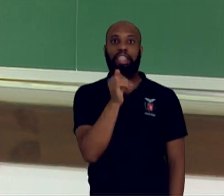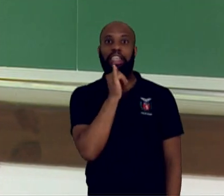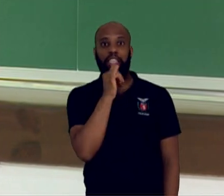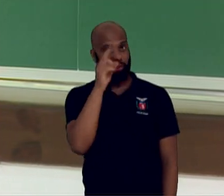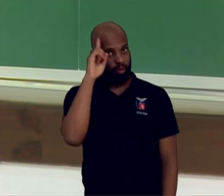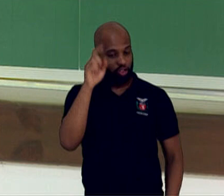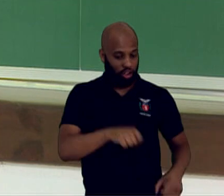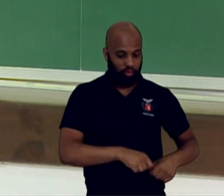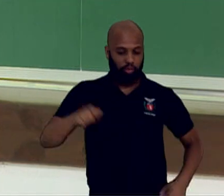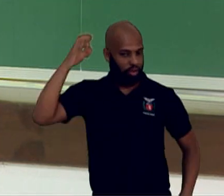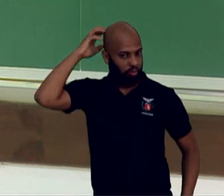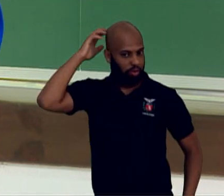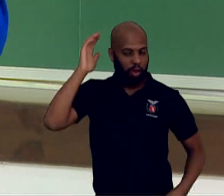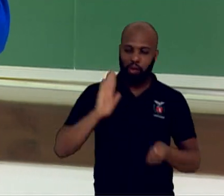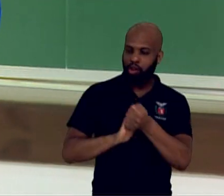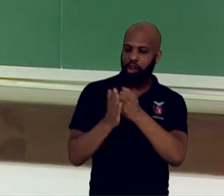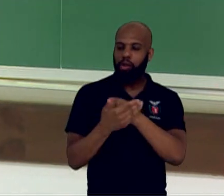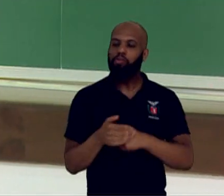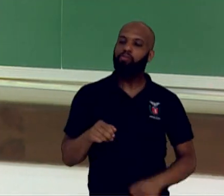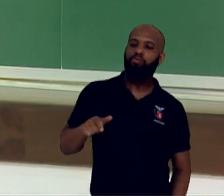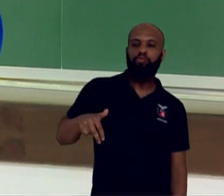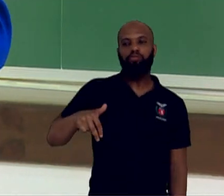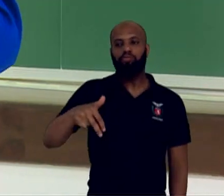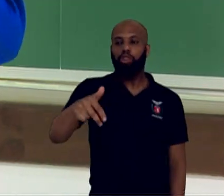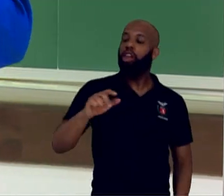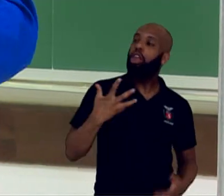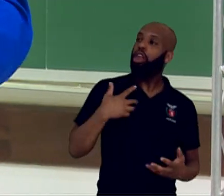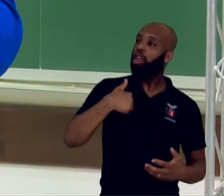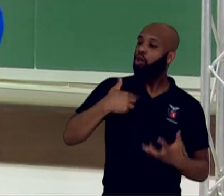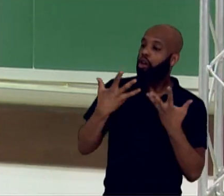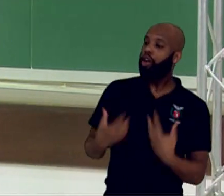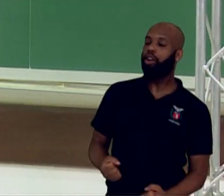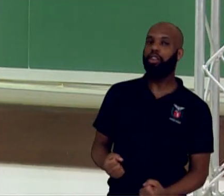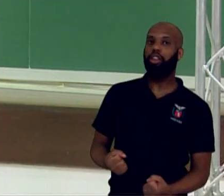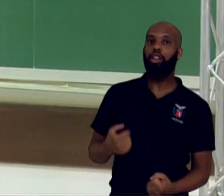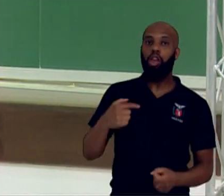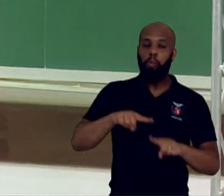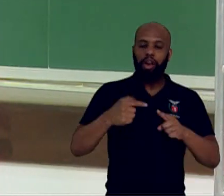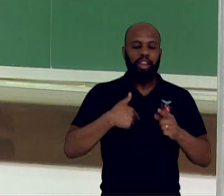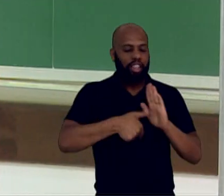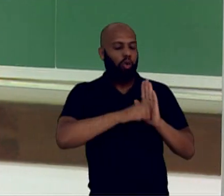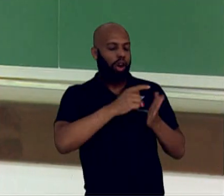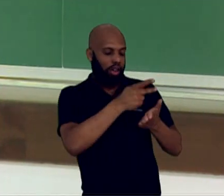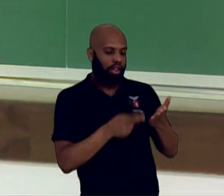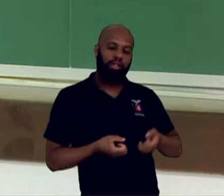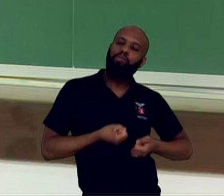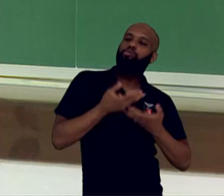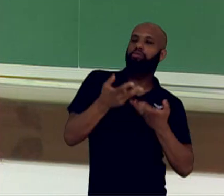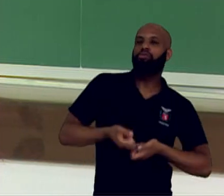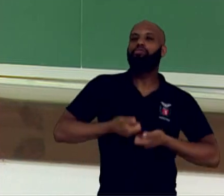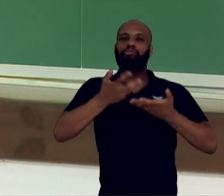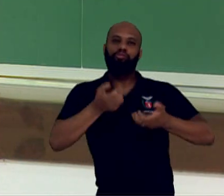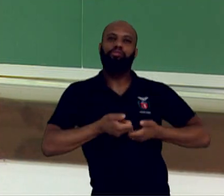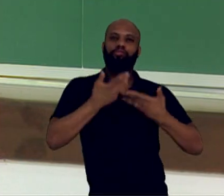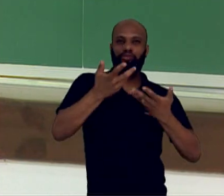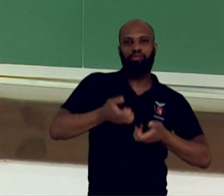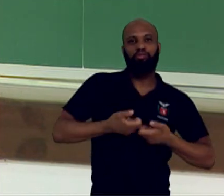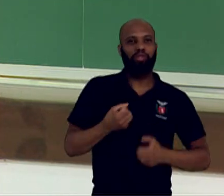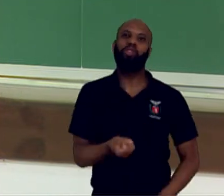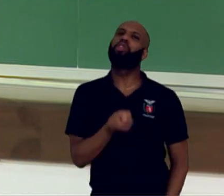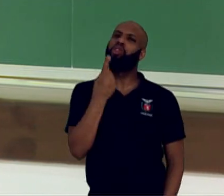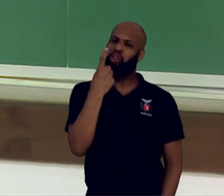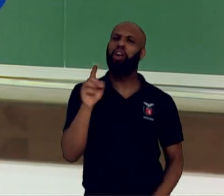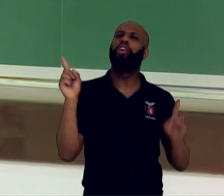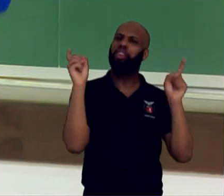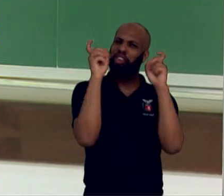samurai por uma vila, ele está, não, eu até aceito esse desafio, mas primeiro vamos recitar um poema juntos e não sei o quê. Imagina a cena,